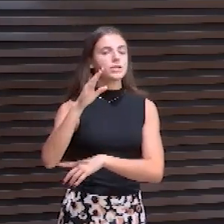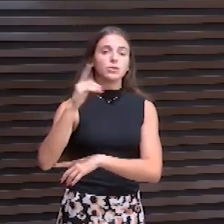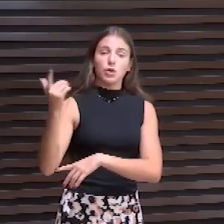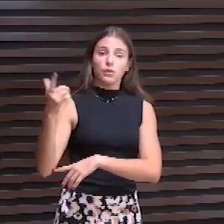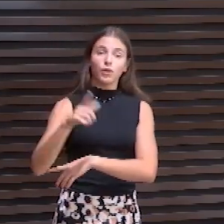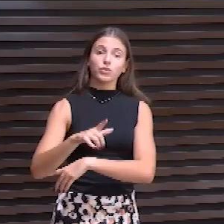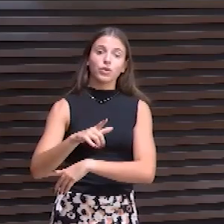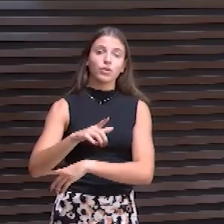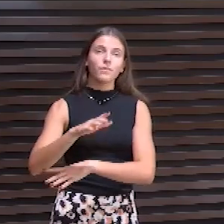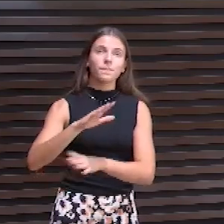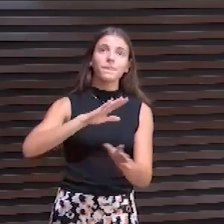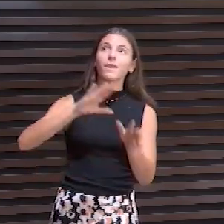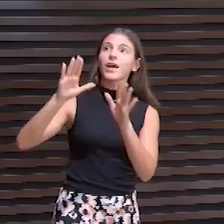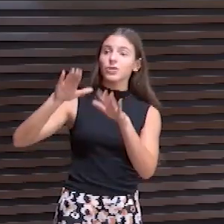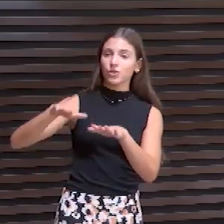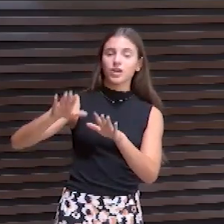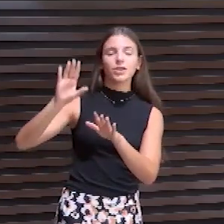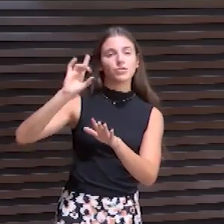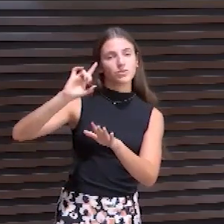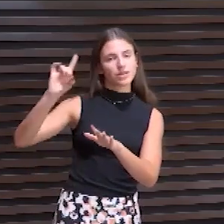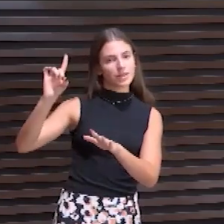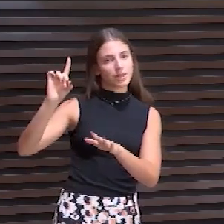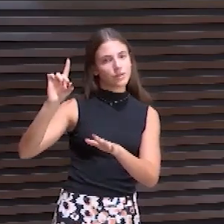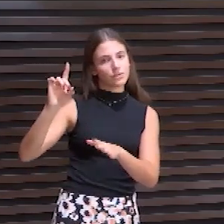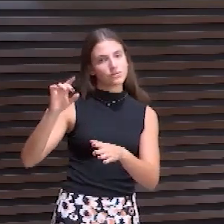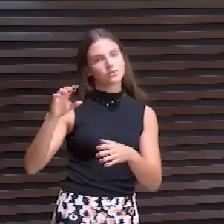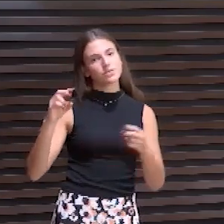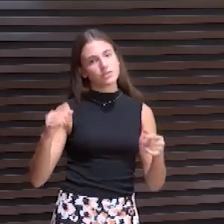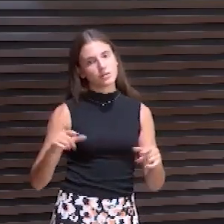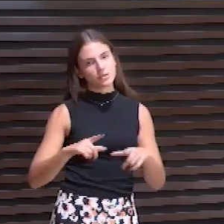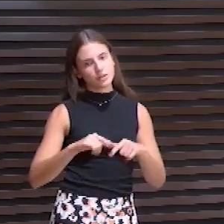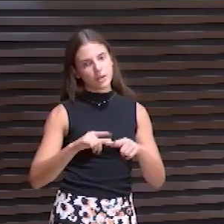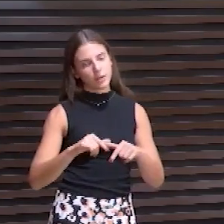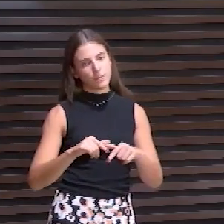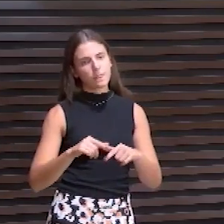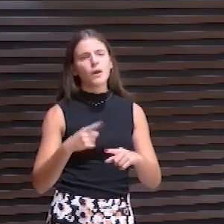por que Jesus usou esses 2 exemplos aqui?